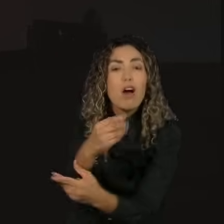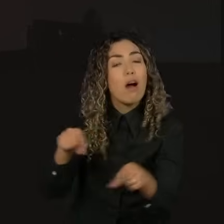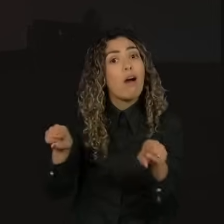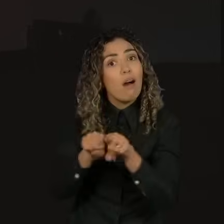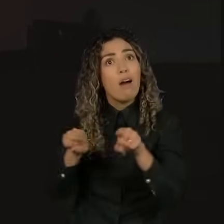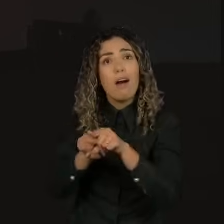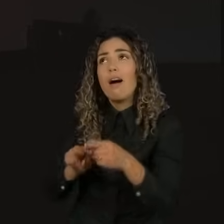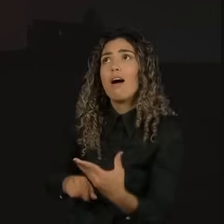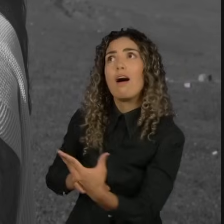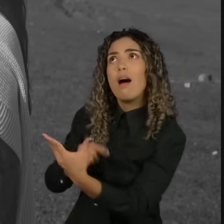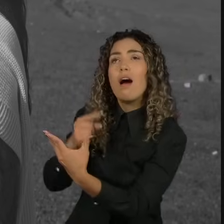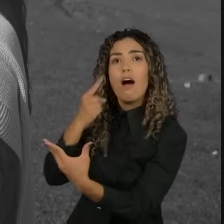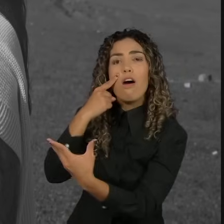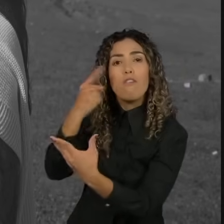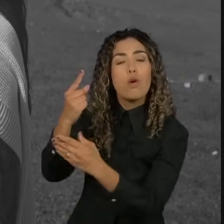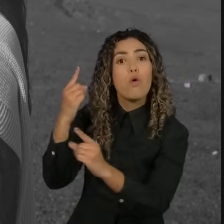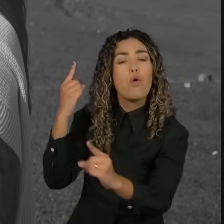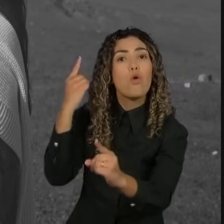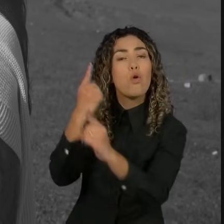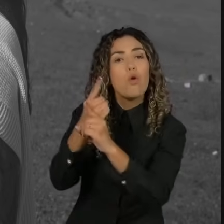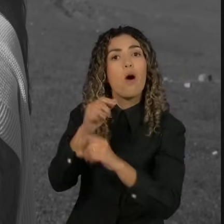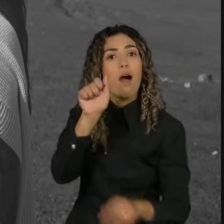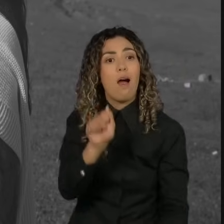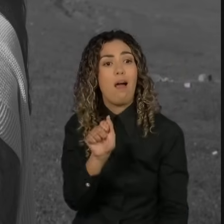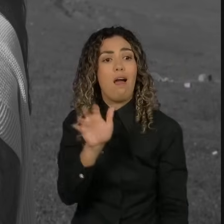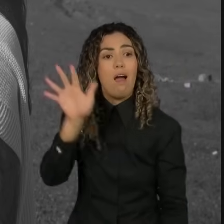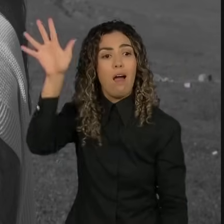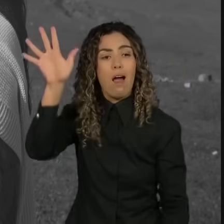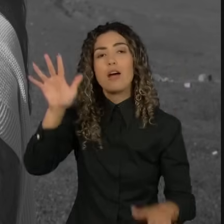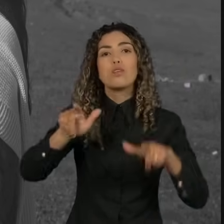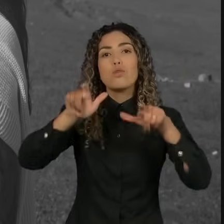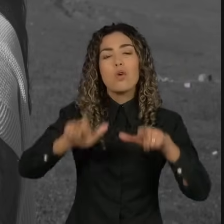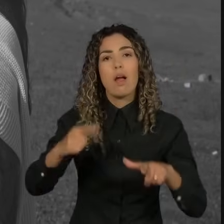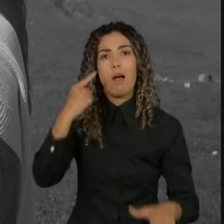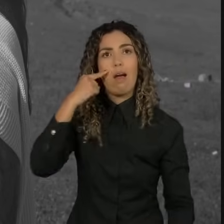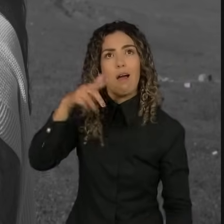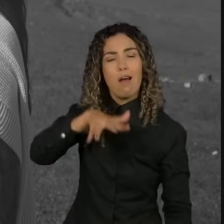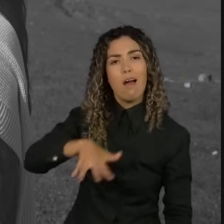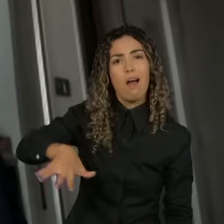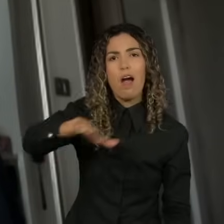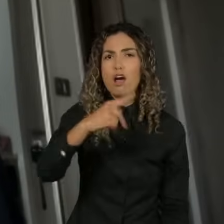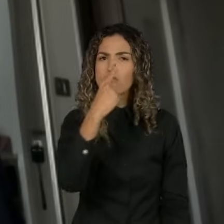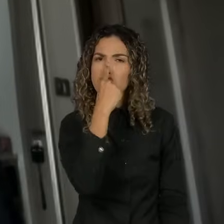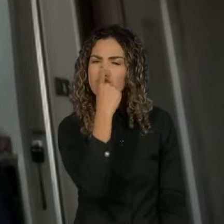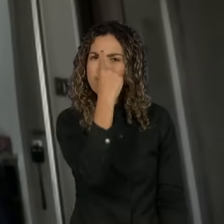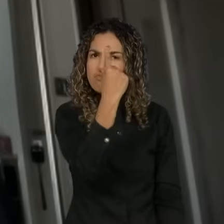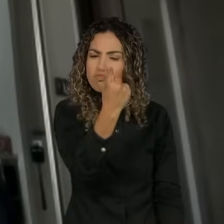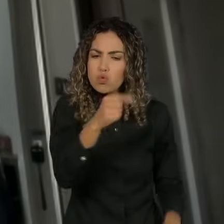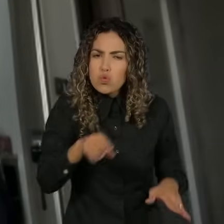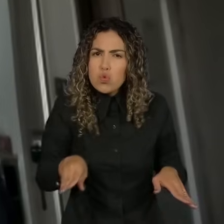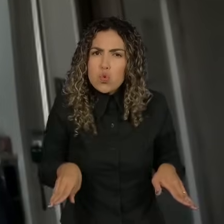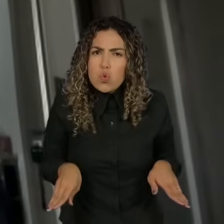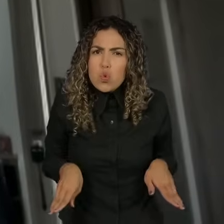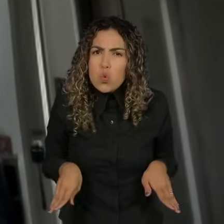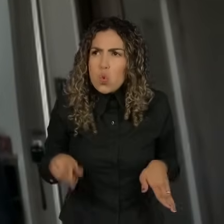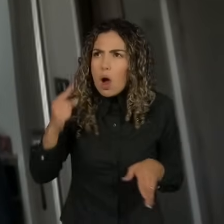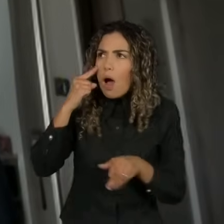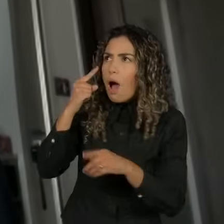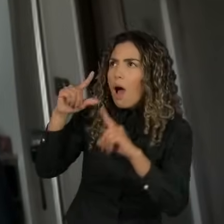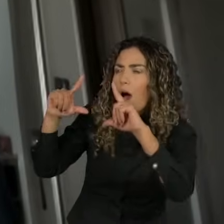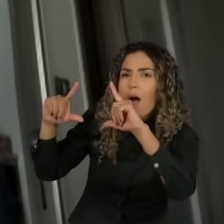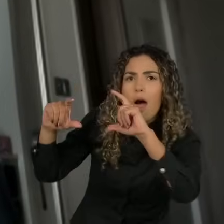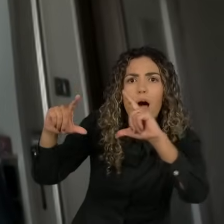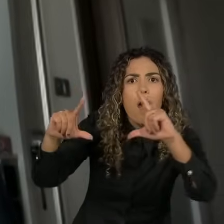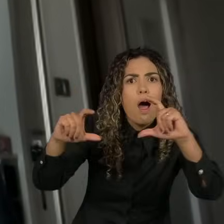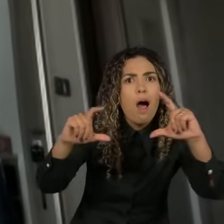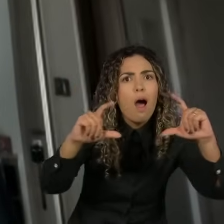exótico Quisguistão, na Ásia Central, lar da águia real. Quanto mais remoto, mais verdadeiro é e mais